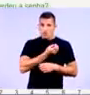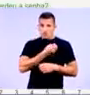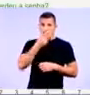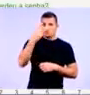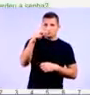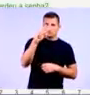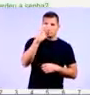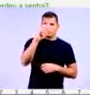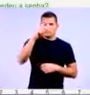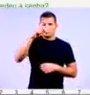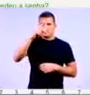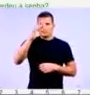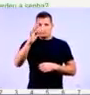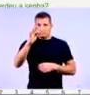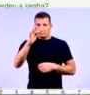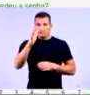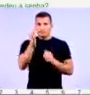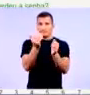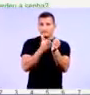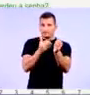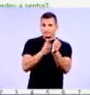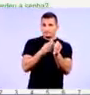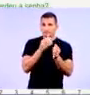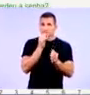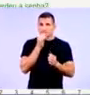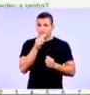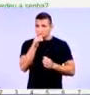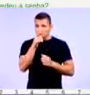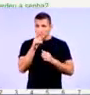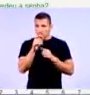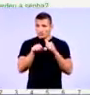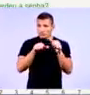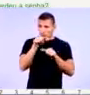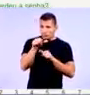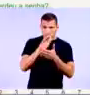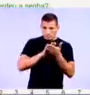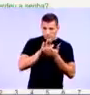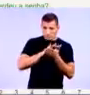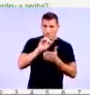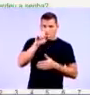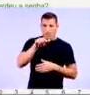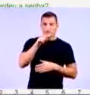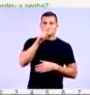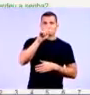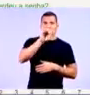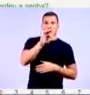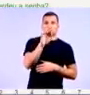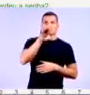CPF e a senha, caso você ainda não tenha modificado, é IFRO